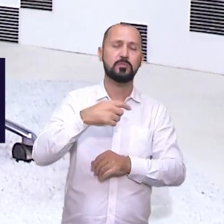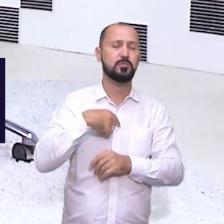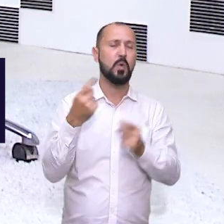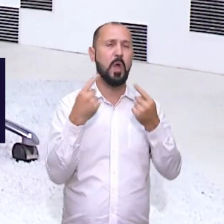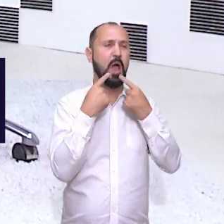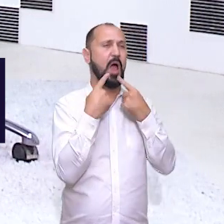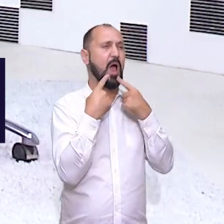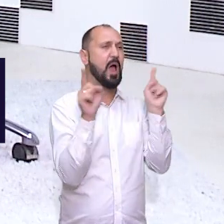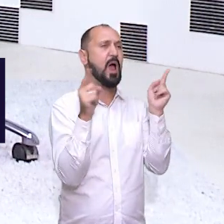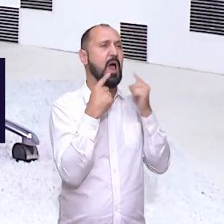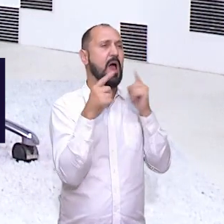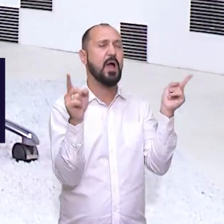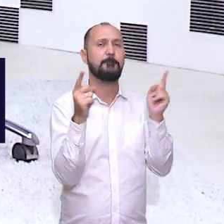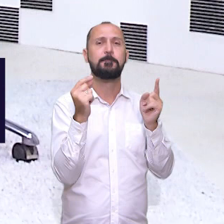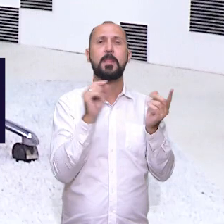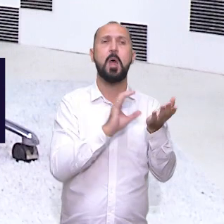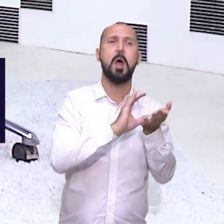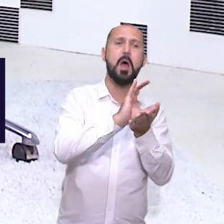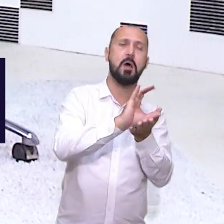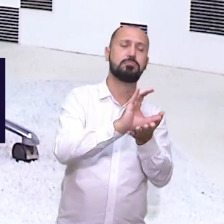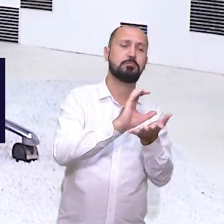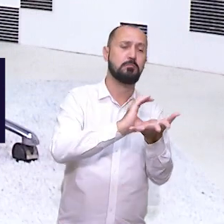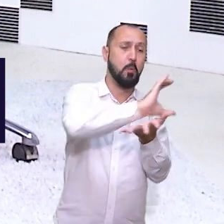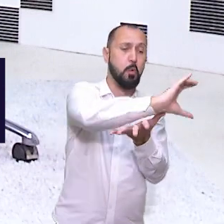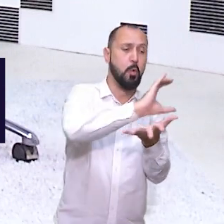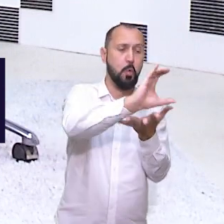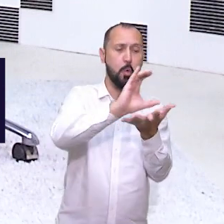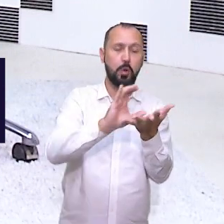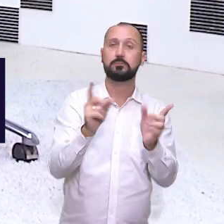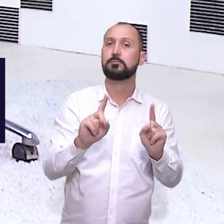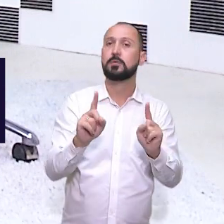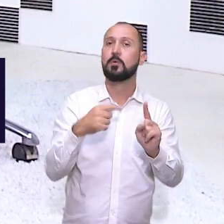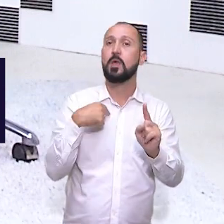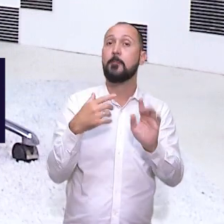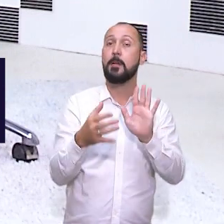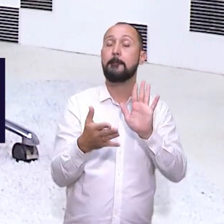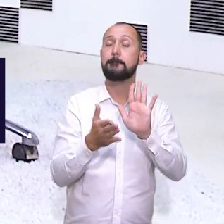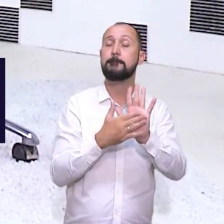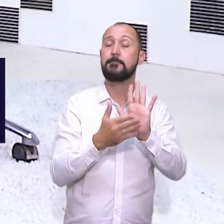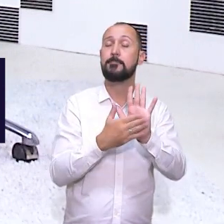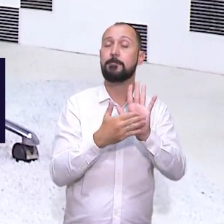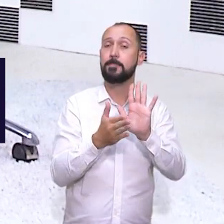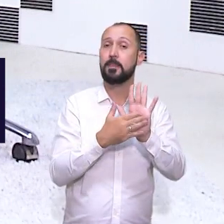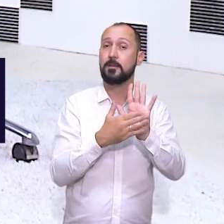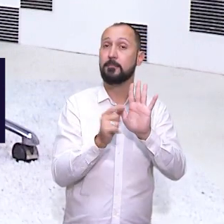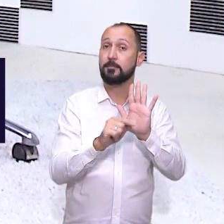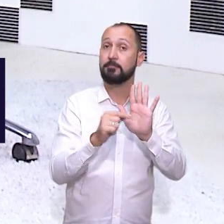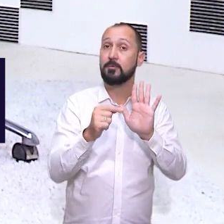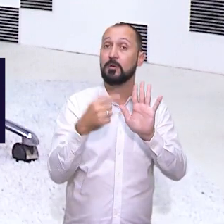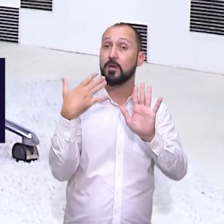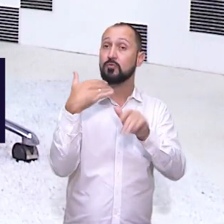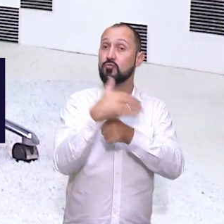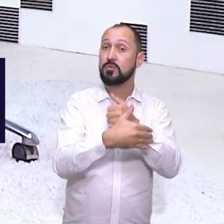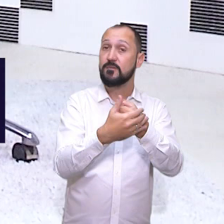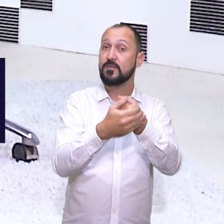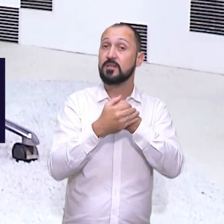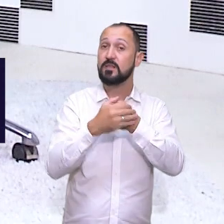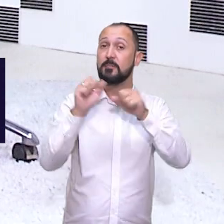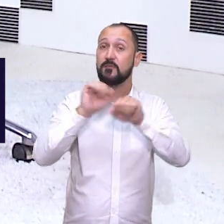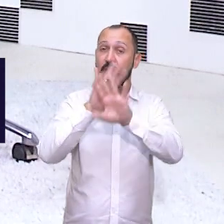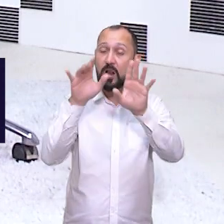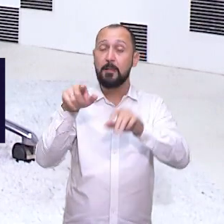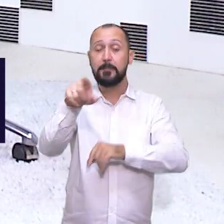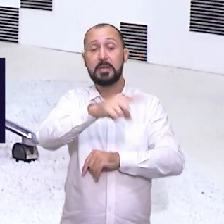dê transparência para isso. Não estou fazendo nenhuma crítica aqui sobre volume, sobre isso, sobre aquilo. Eu estou fazendo a defesa de uma proposta para dar